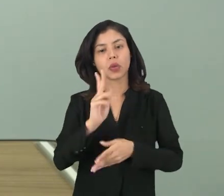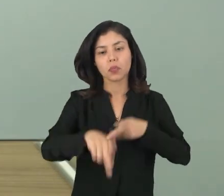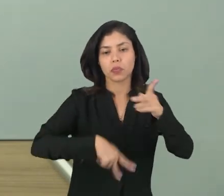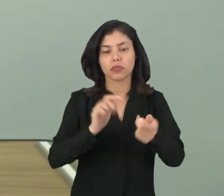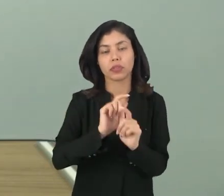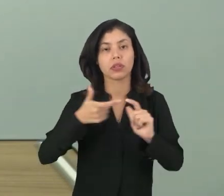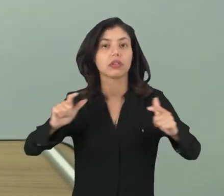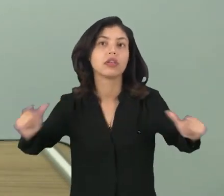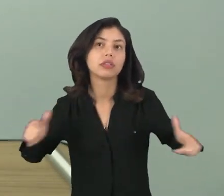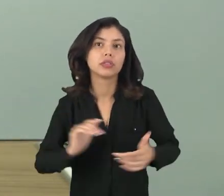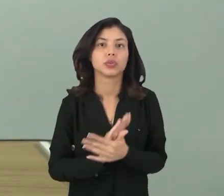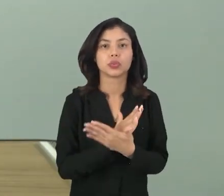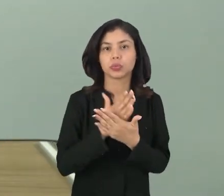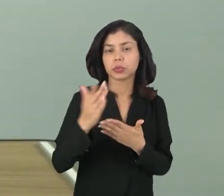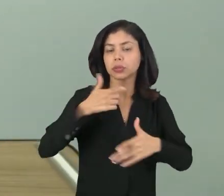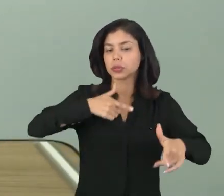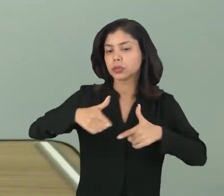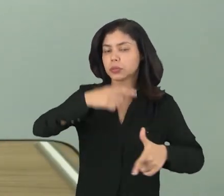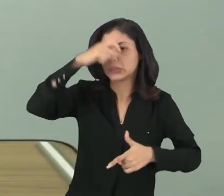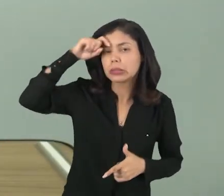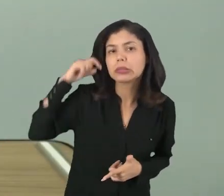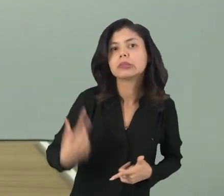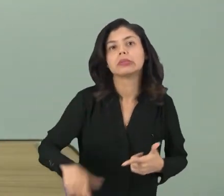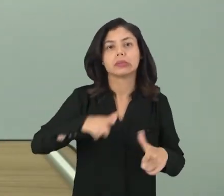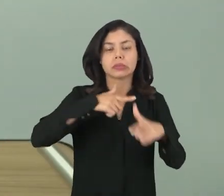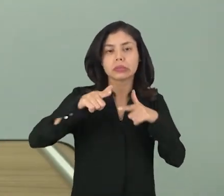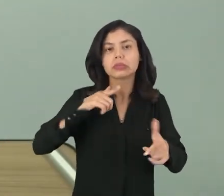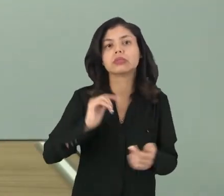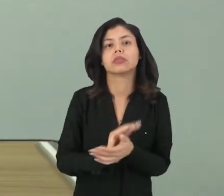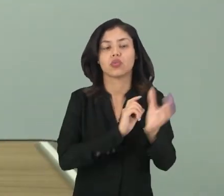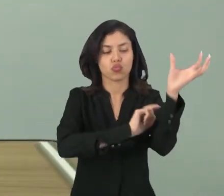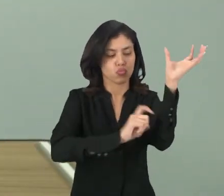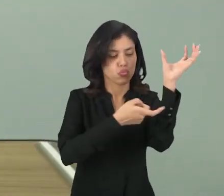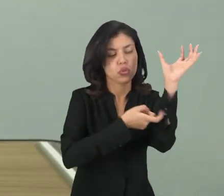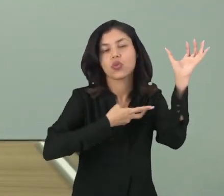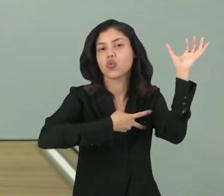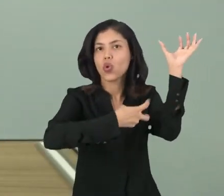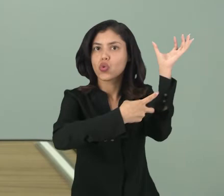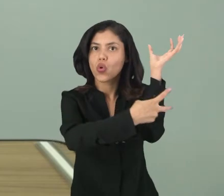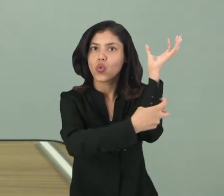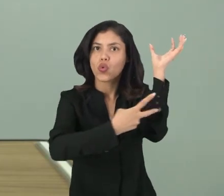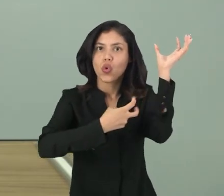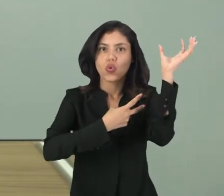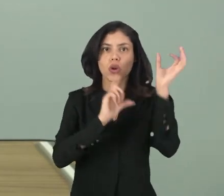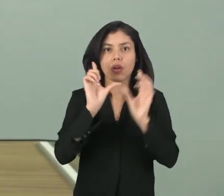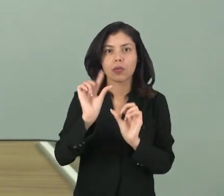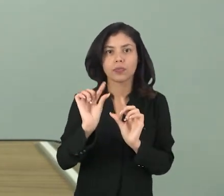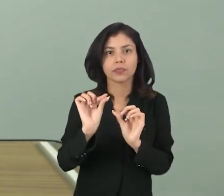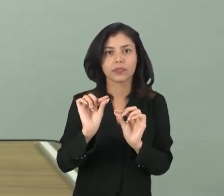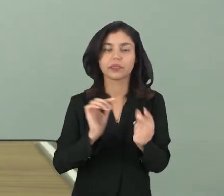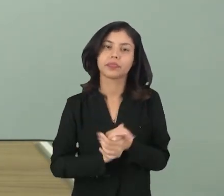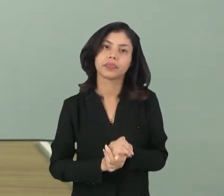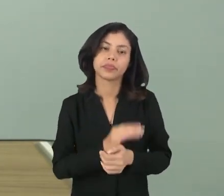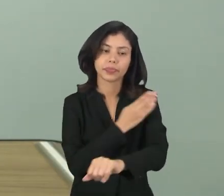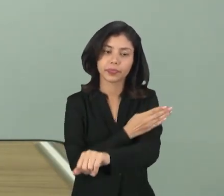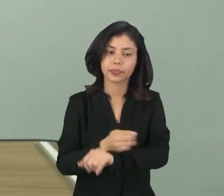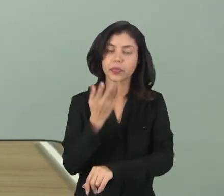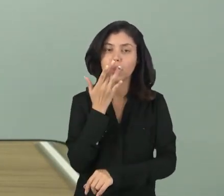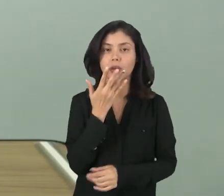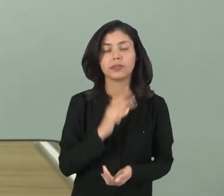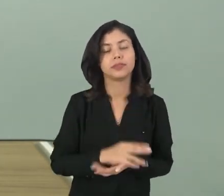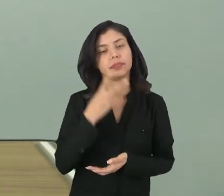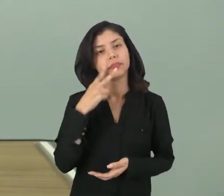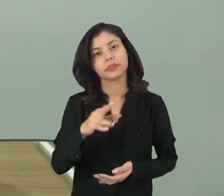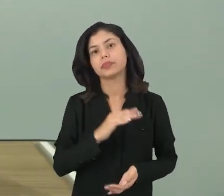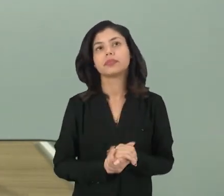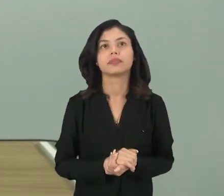povos para cá. E eles começam a trabalhar nesses seringais, a extrair o látex, que é aquele líquido leitoso de cor branca, certo? Que